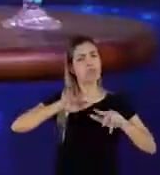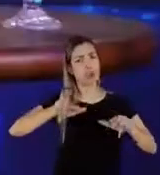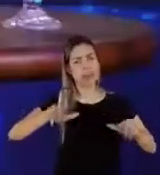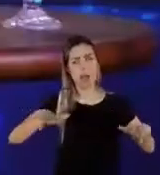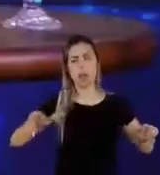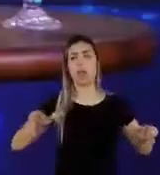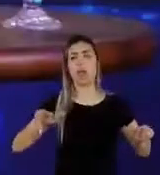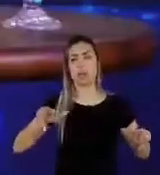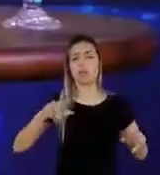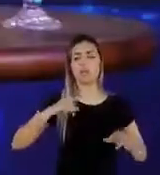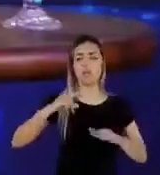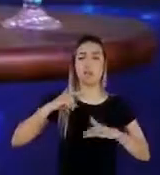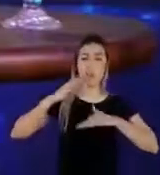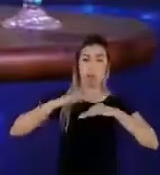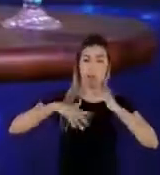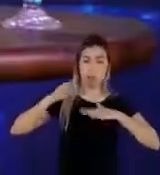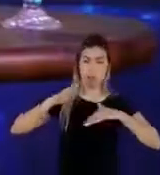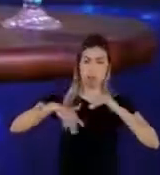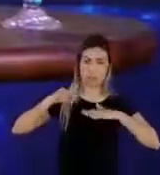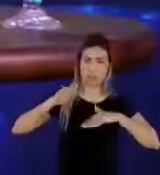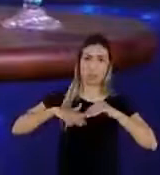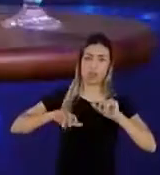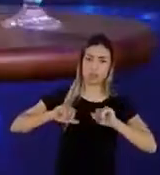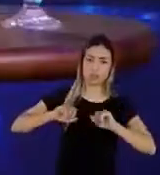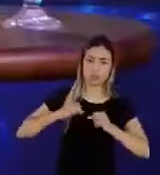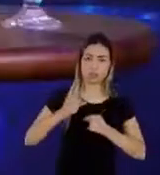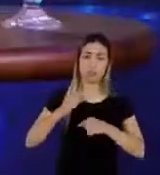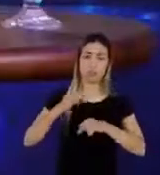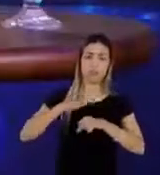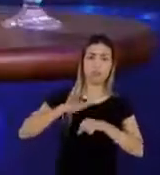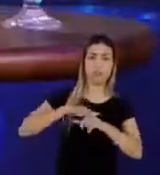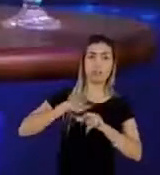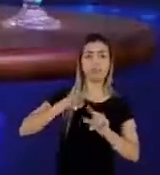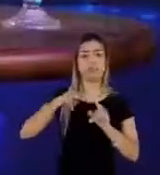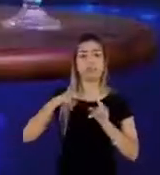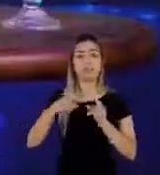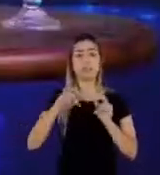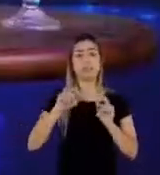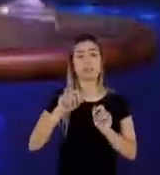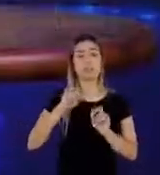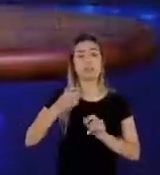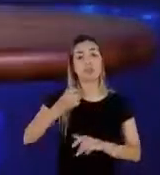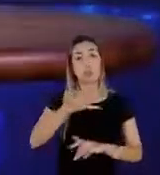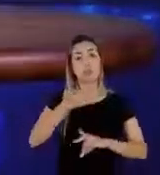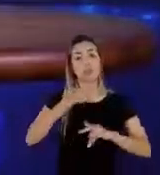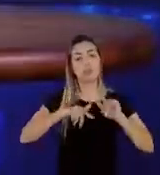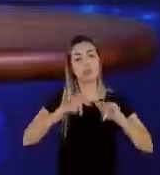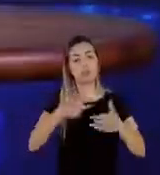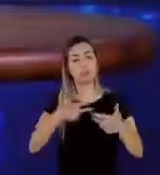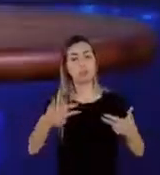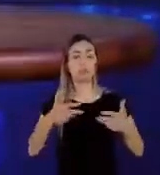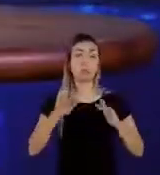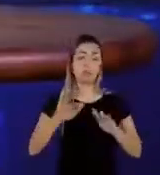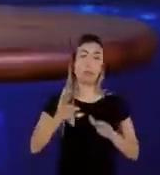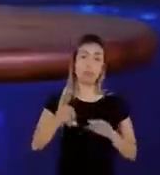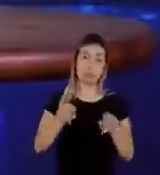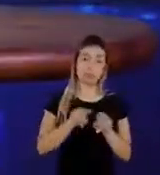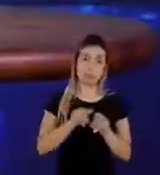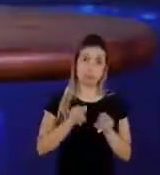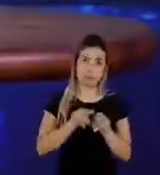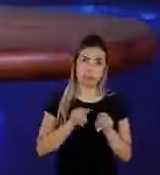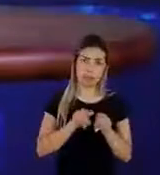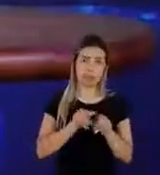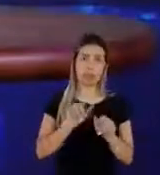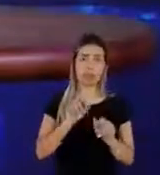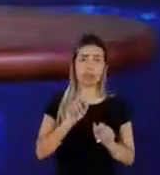de uma ação, de uma iniciativa, né, visando o desenvolvimento de um produto e serviço, e ele também traz, além de estar a